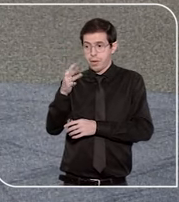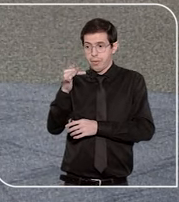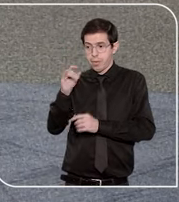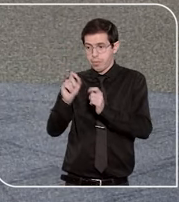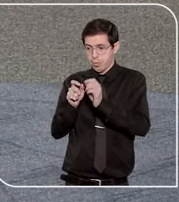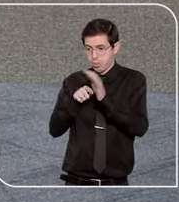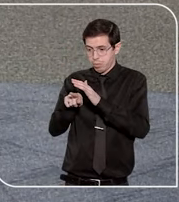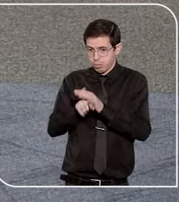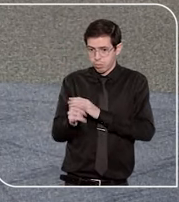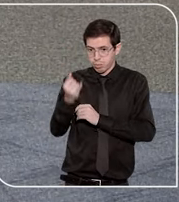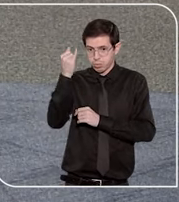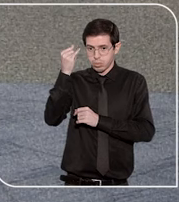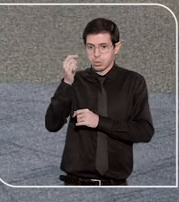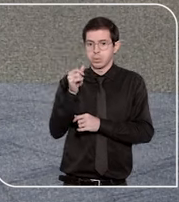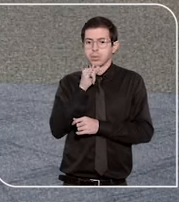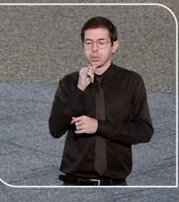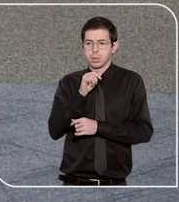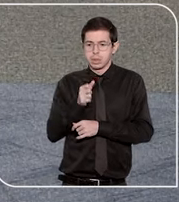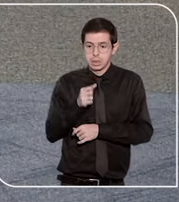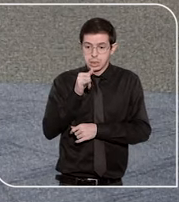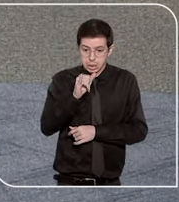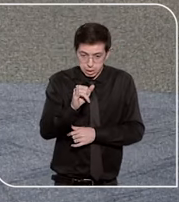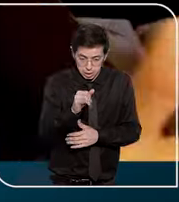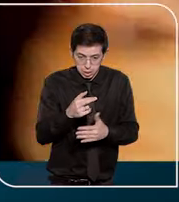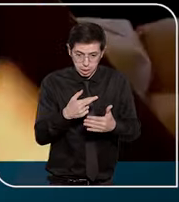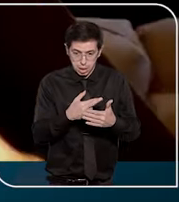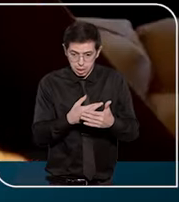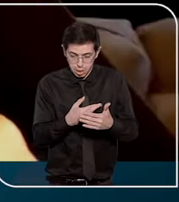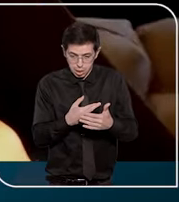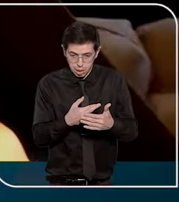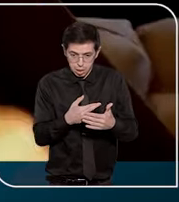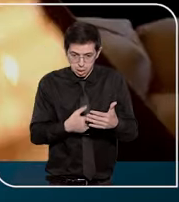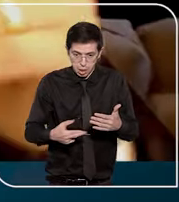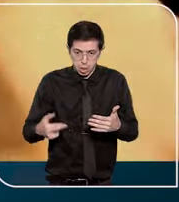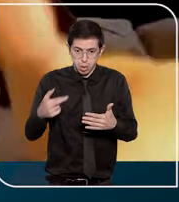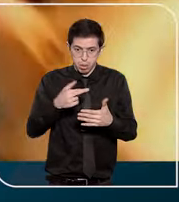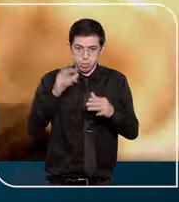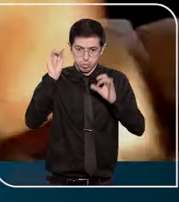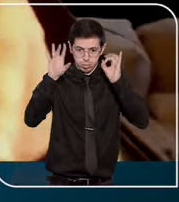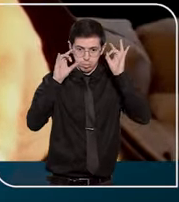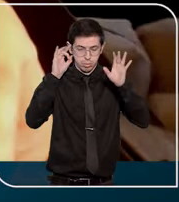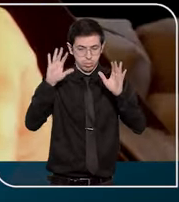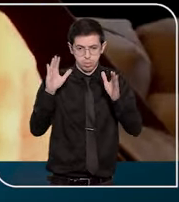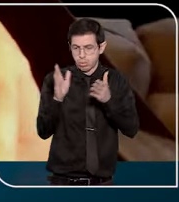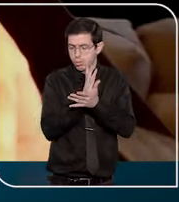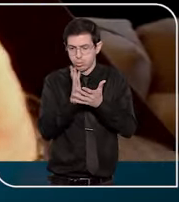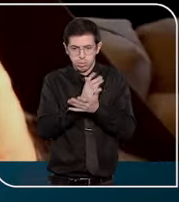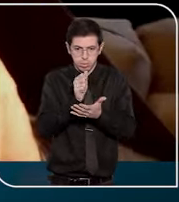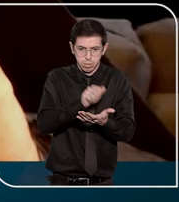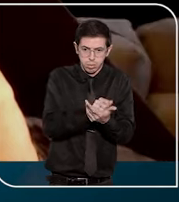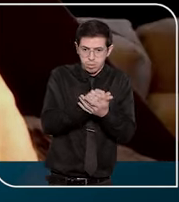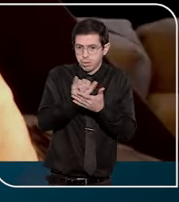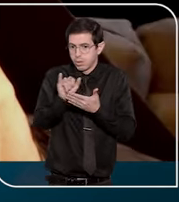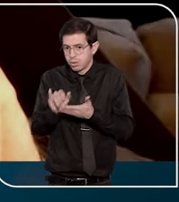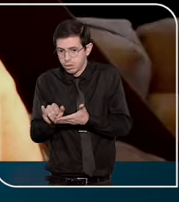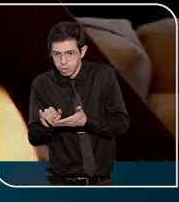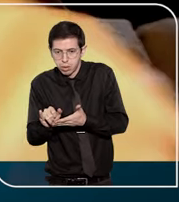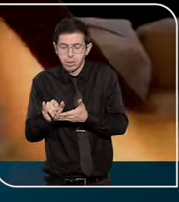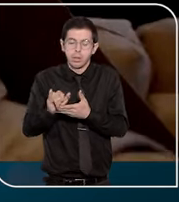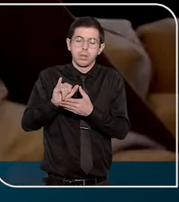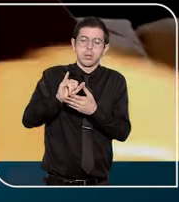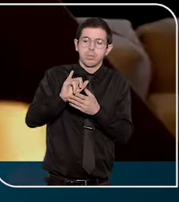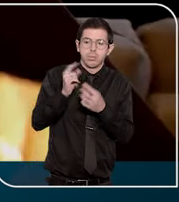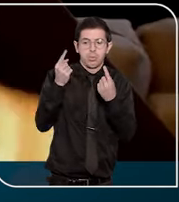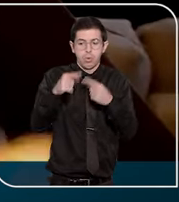pela importância. Se o recurso especial, algum recurso de competência do STJ, o agravo interno contra uma decisão monocrática de um